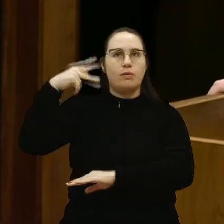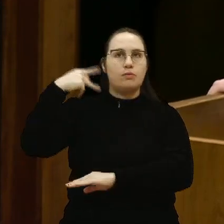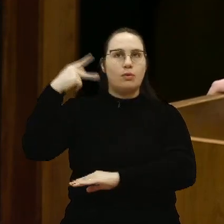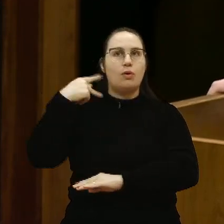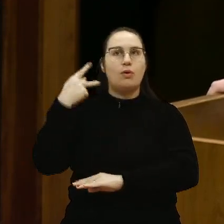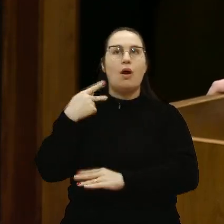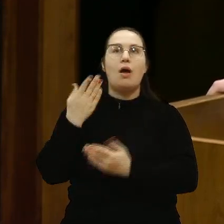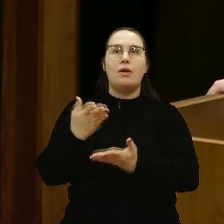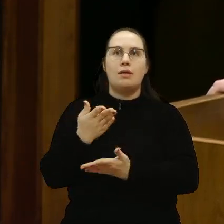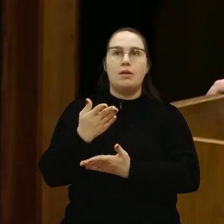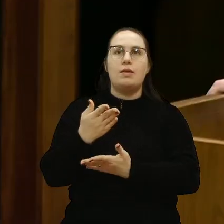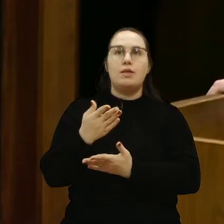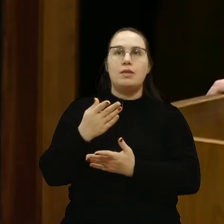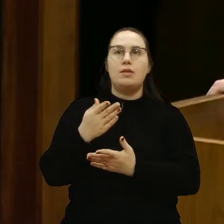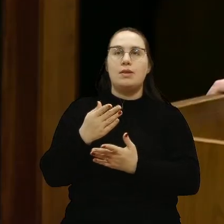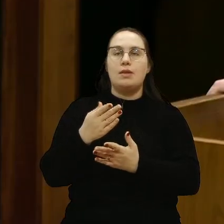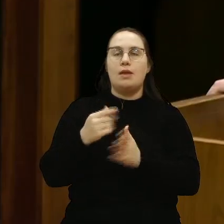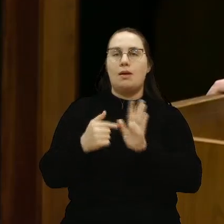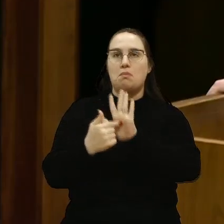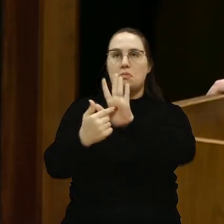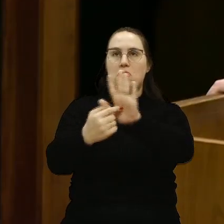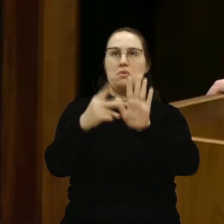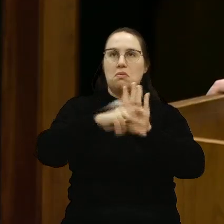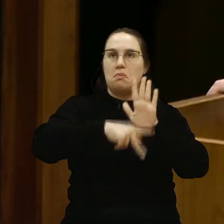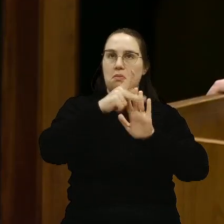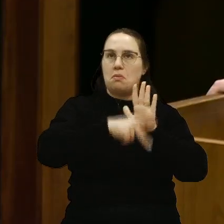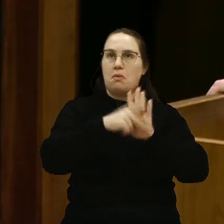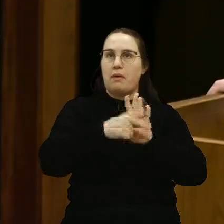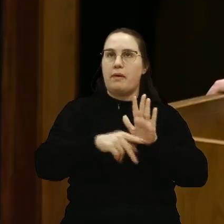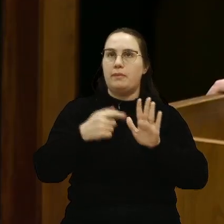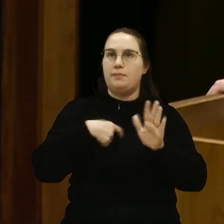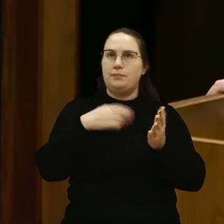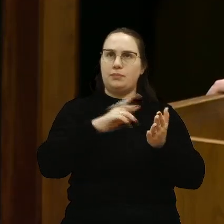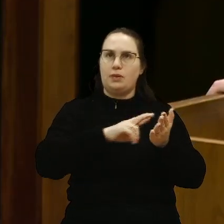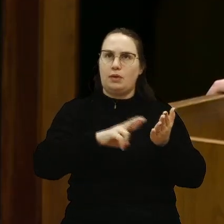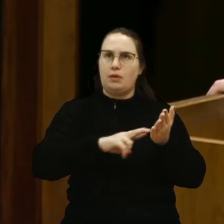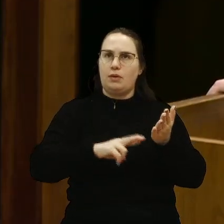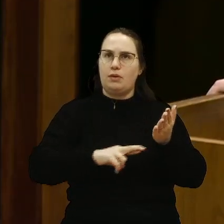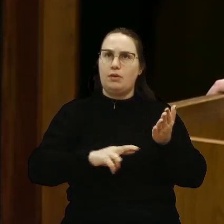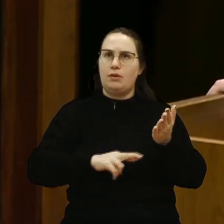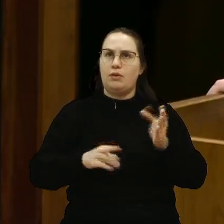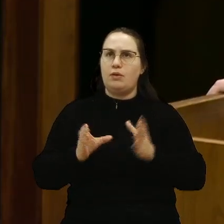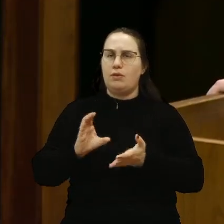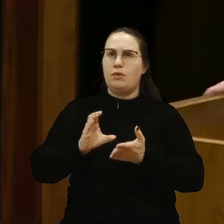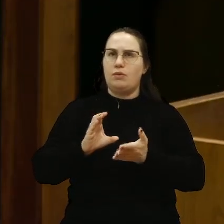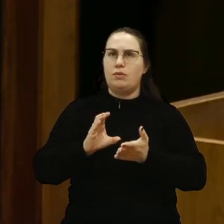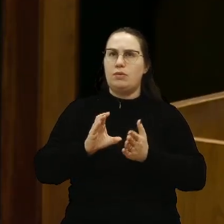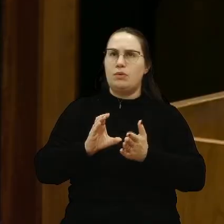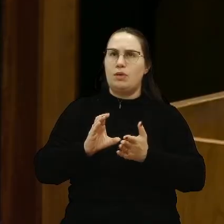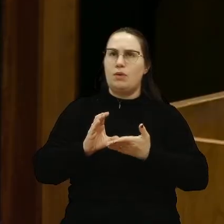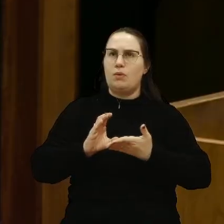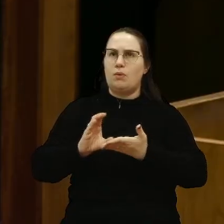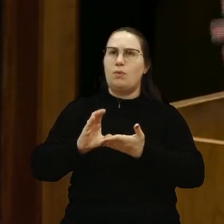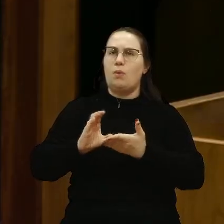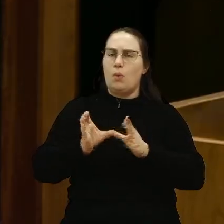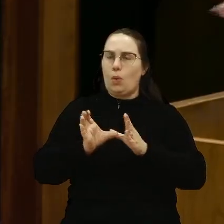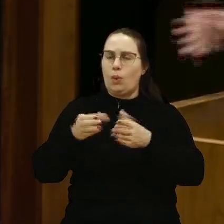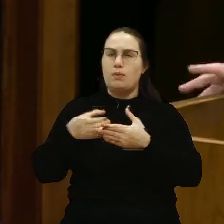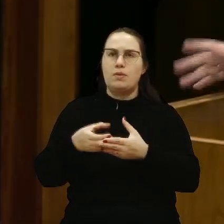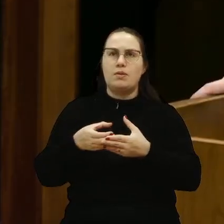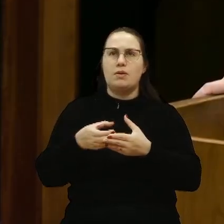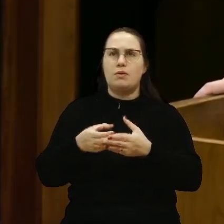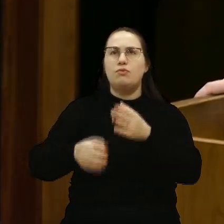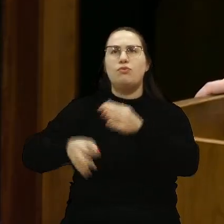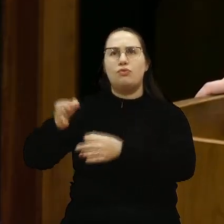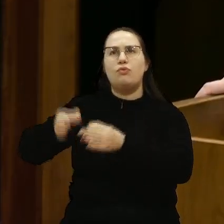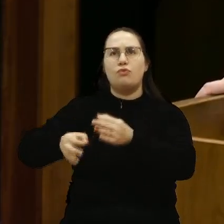constitucionalidade da matéria. Eu devo ter sido relator desse projeto na Comissão de Constituição e Justiça, eu presumo. Mas, bom, se não fui,